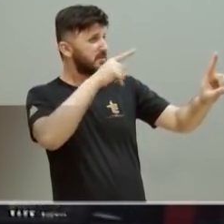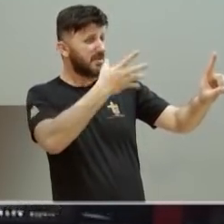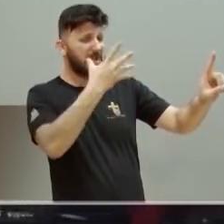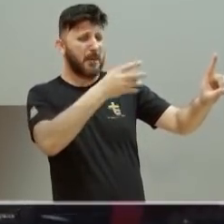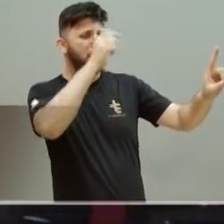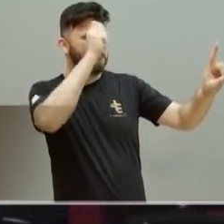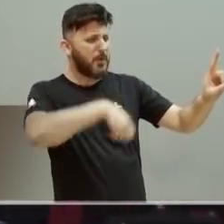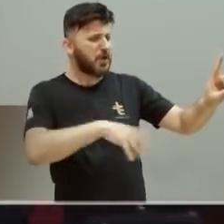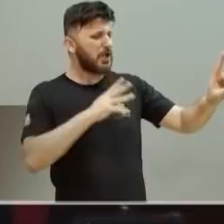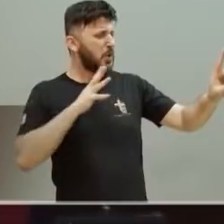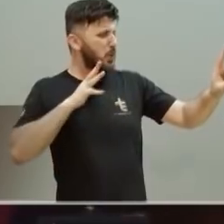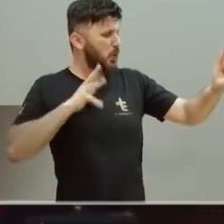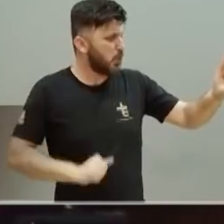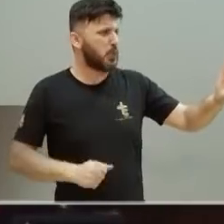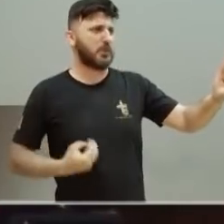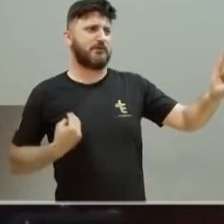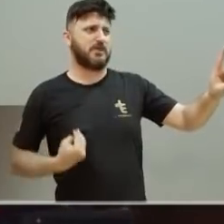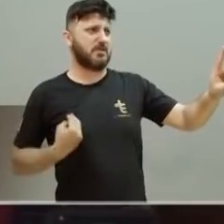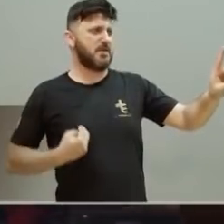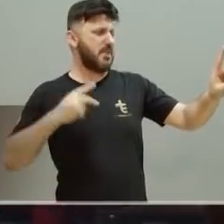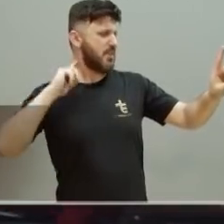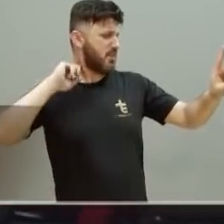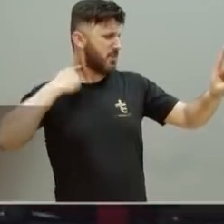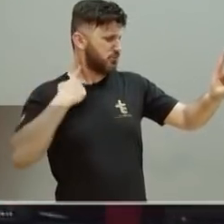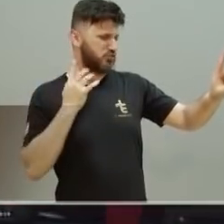tu podes me curar.